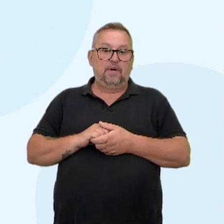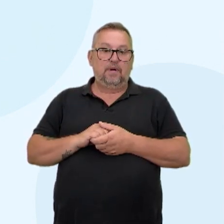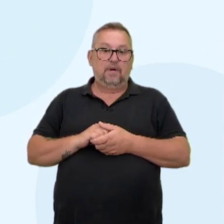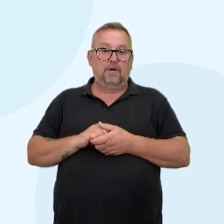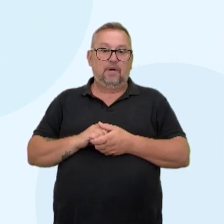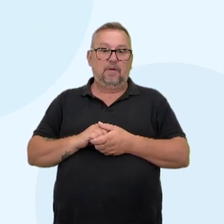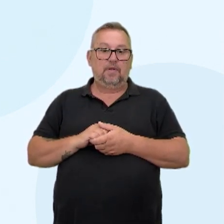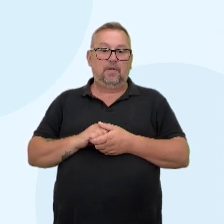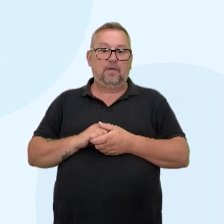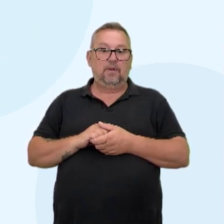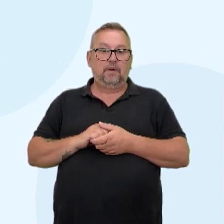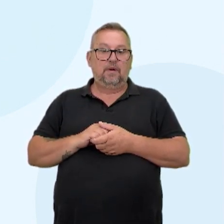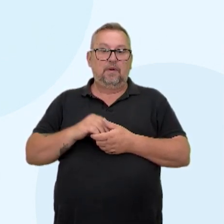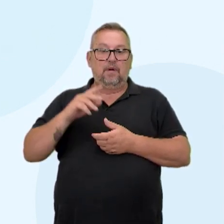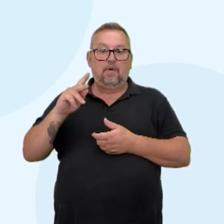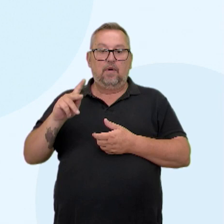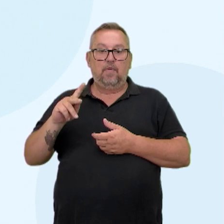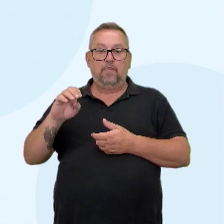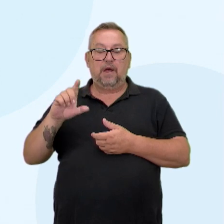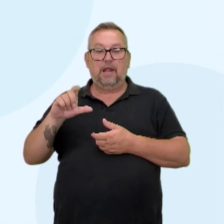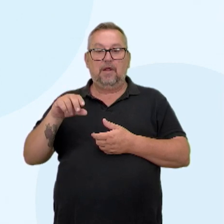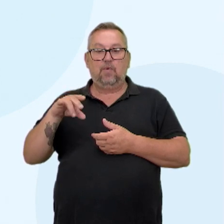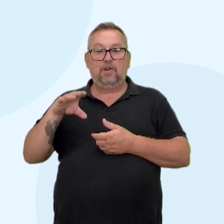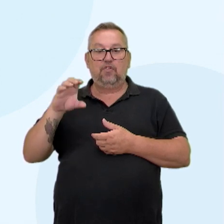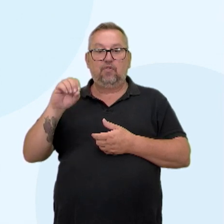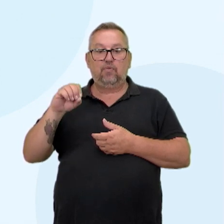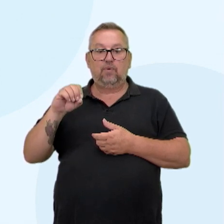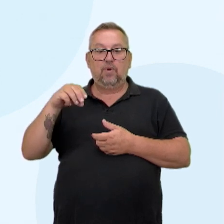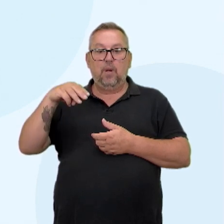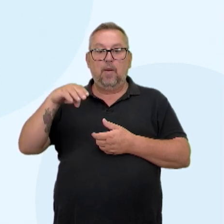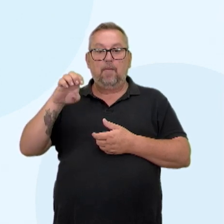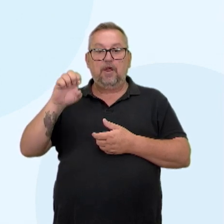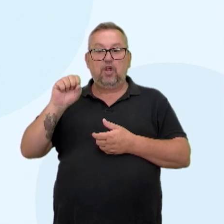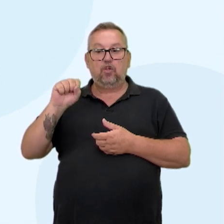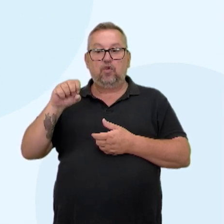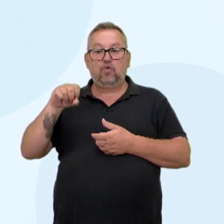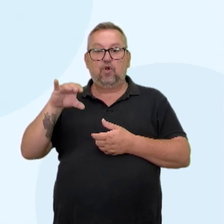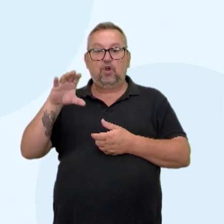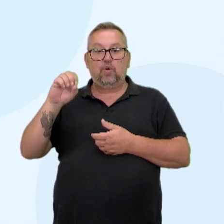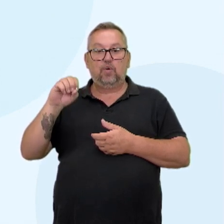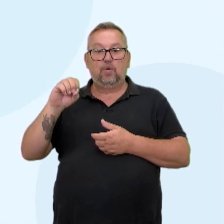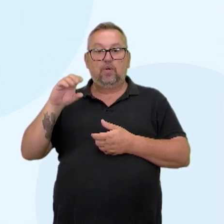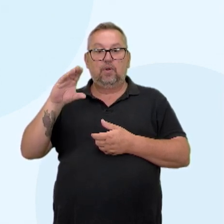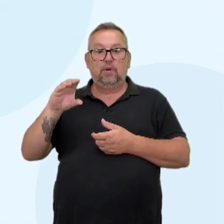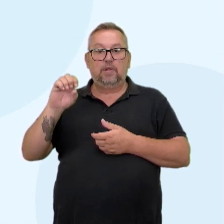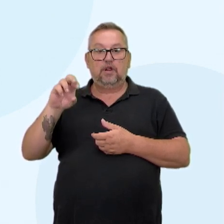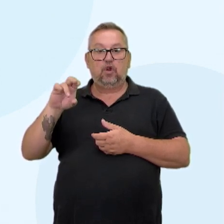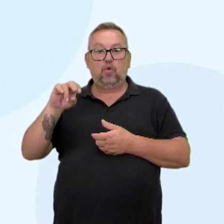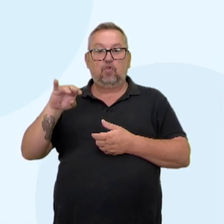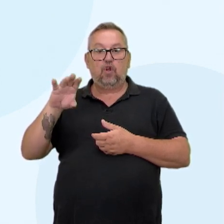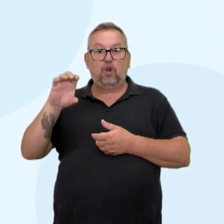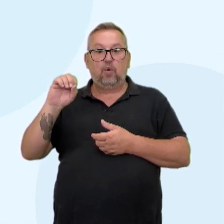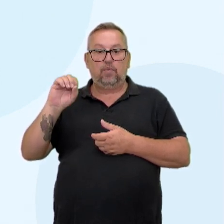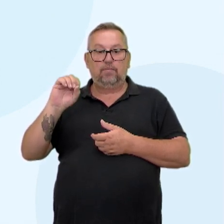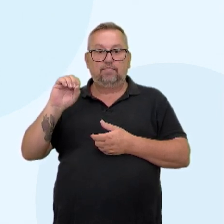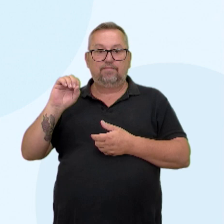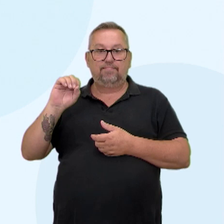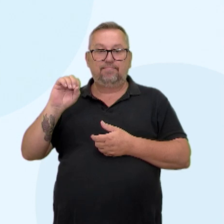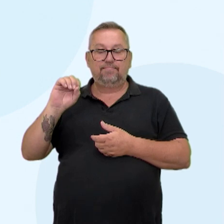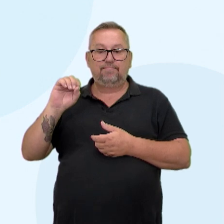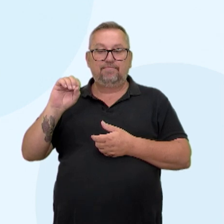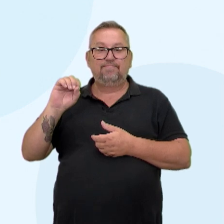né, do Paleolítico, do Mesozoico e do Cenozoico, né? O Paleozoico, o Mesozoico